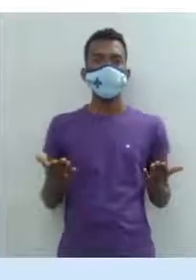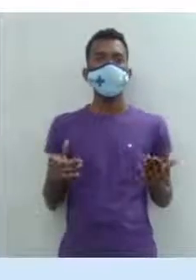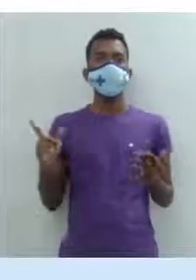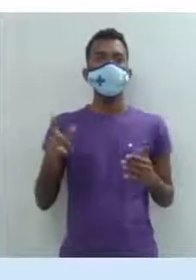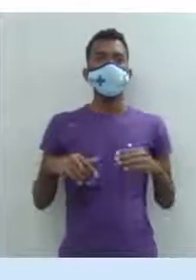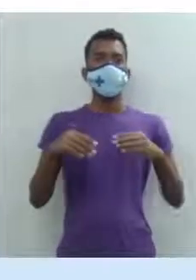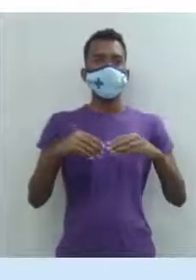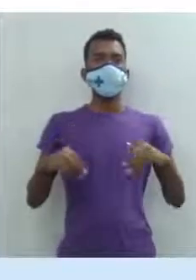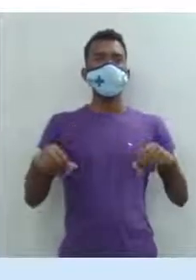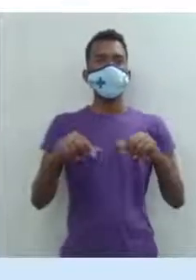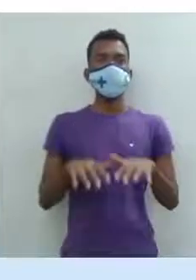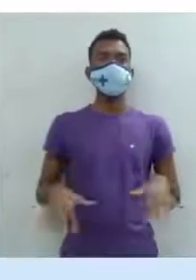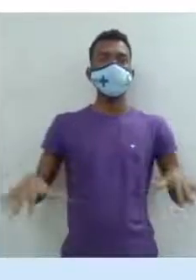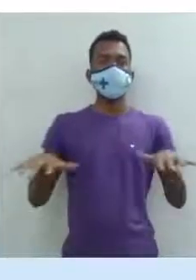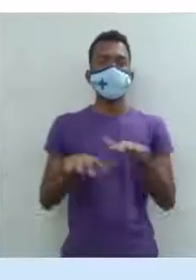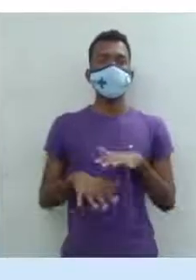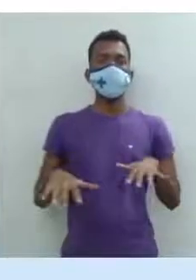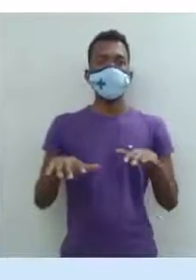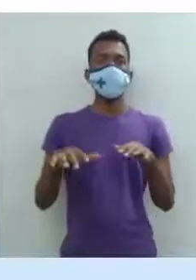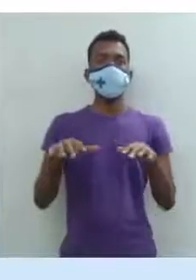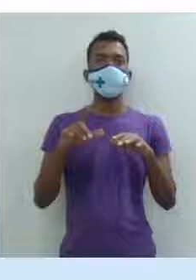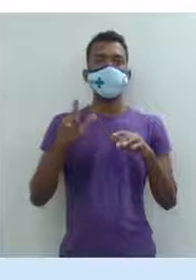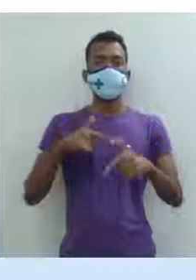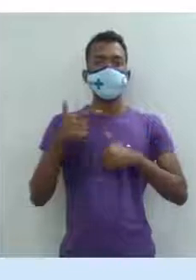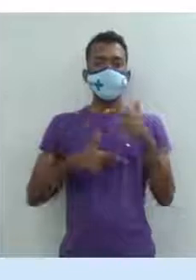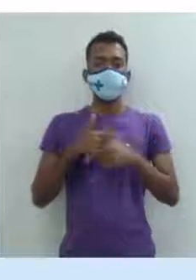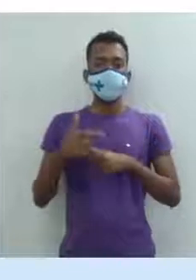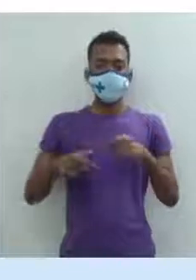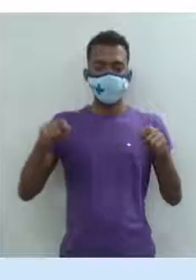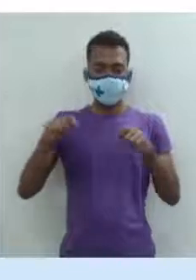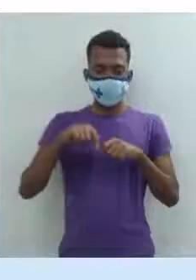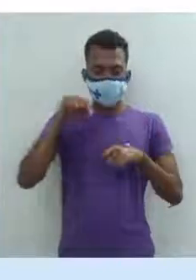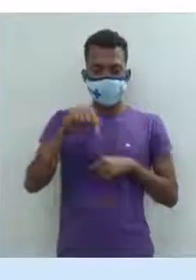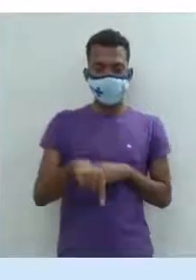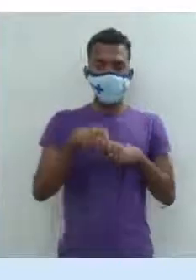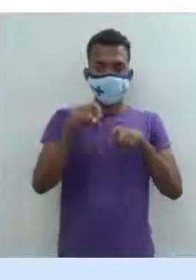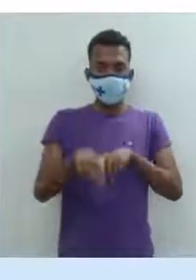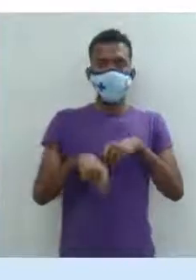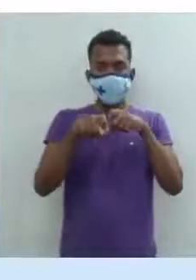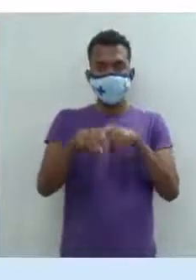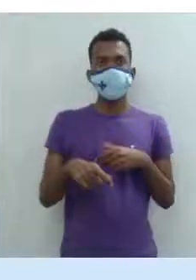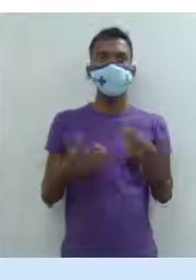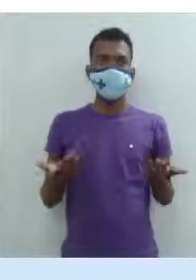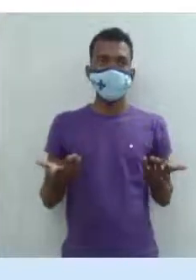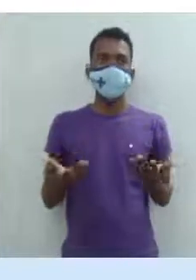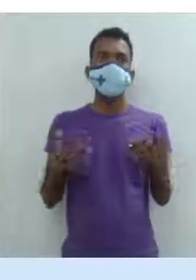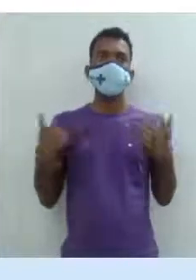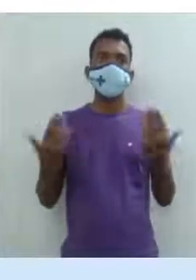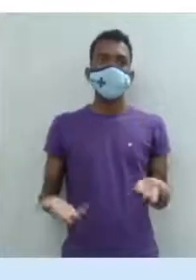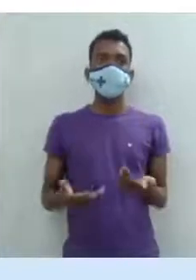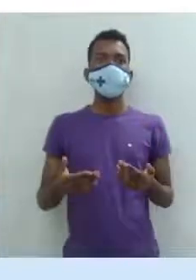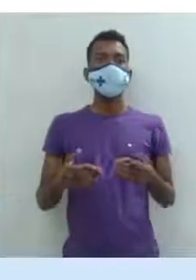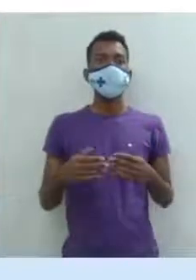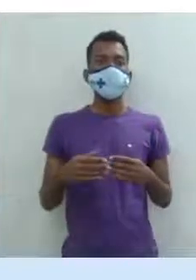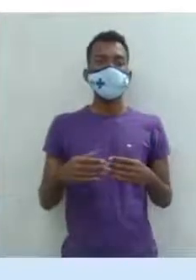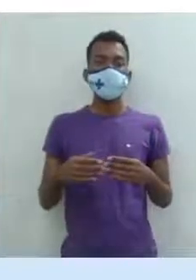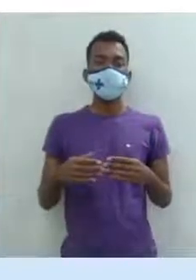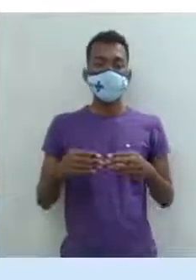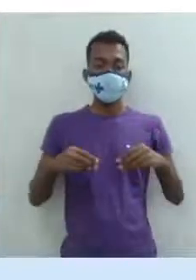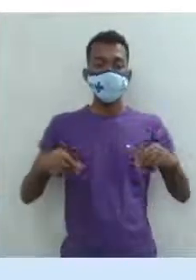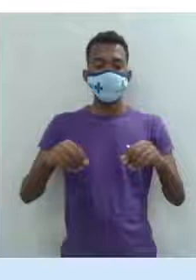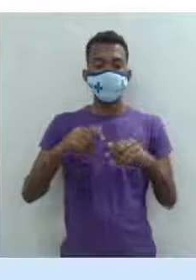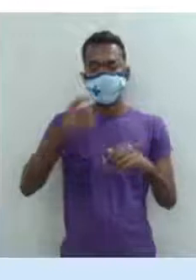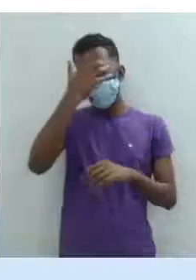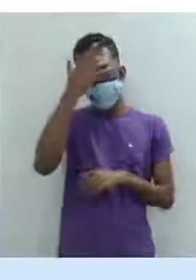os indígenas é de quem trabalha nela. Então, a terra para o indígena é para